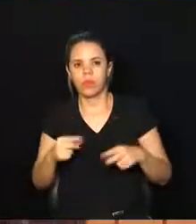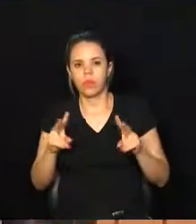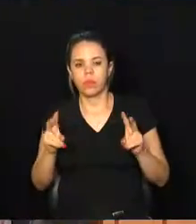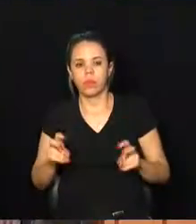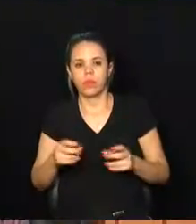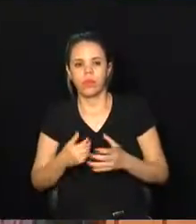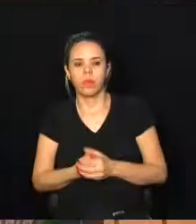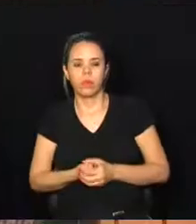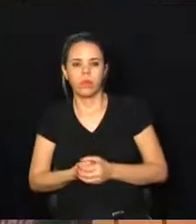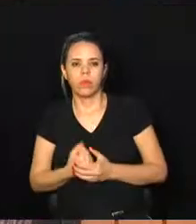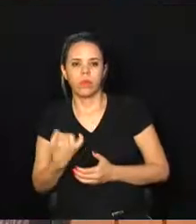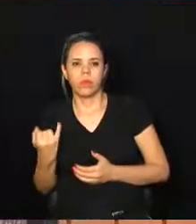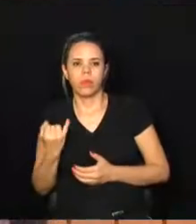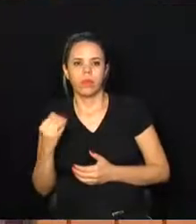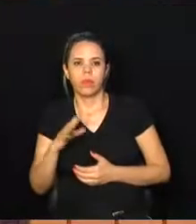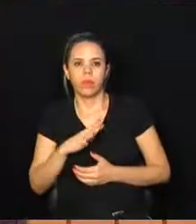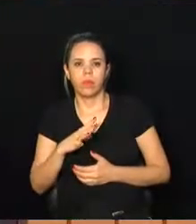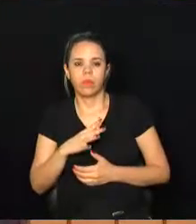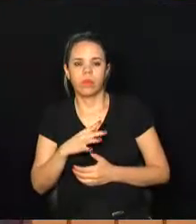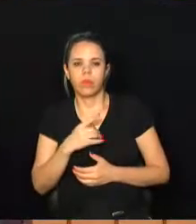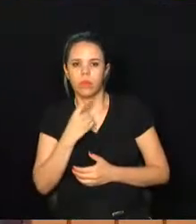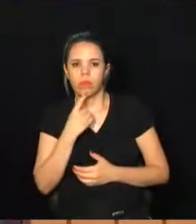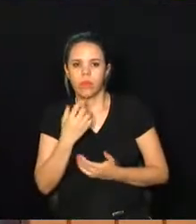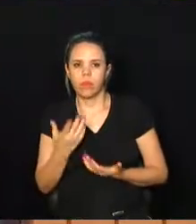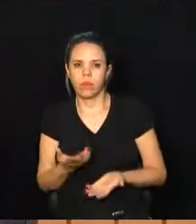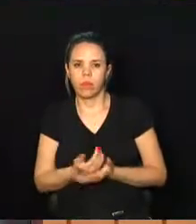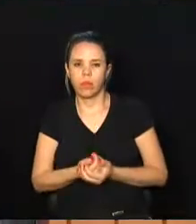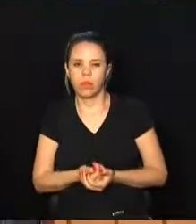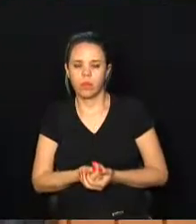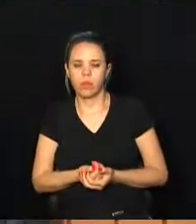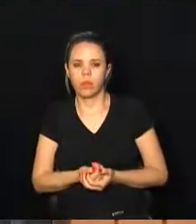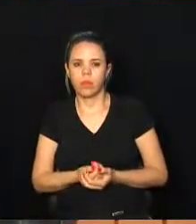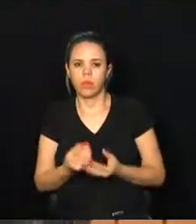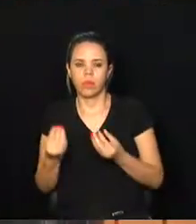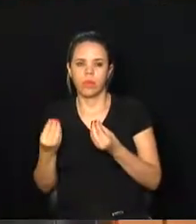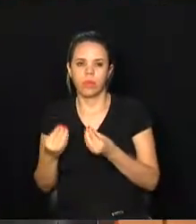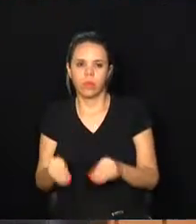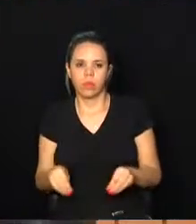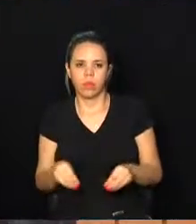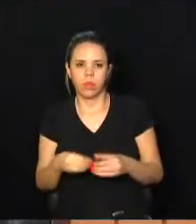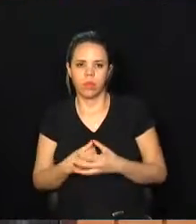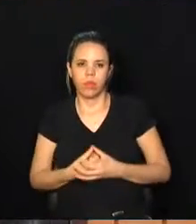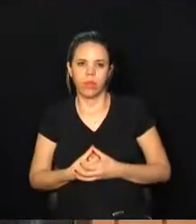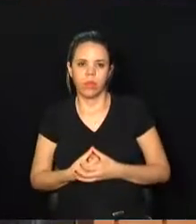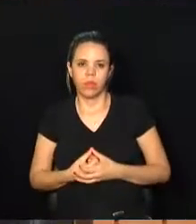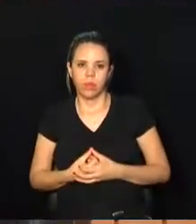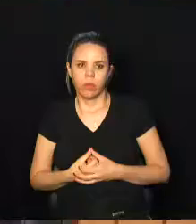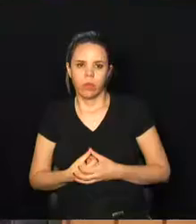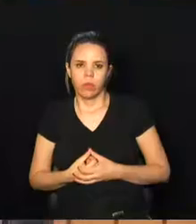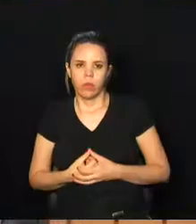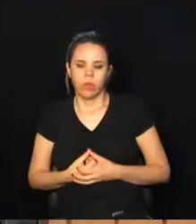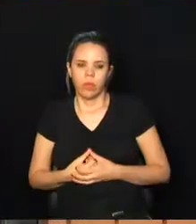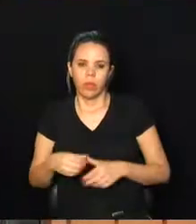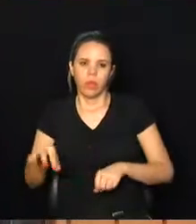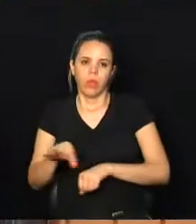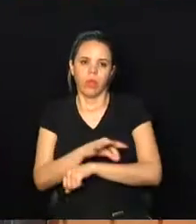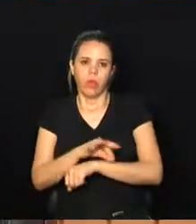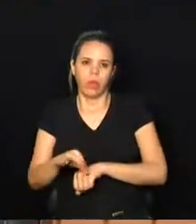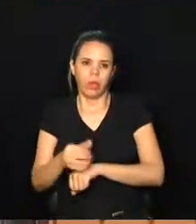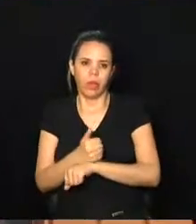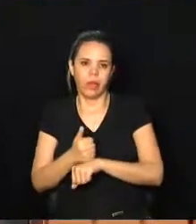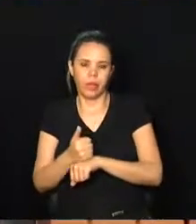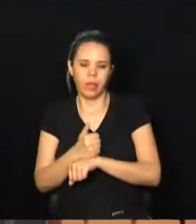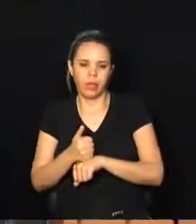é tão importante para a cidade de Campinas, e que afeta não só a atribuição dos arquitetos, mas